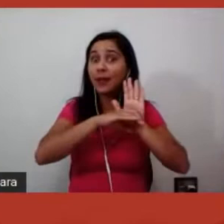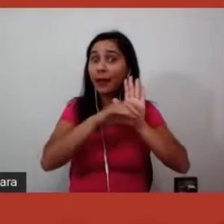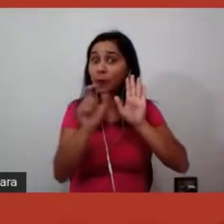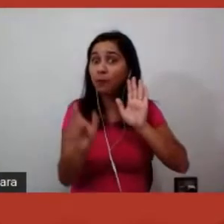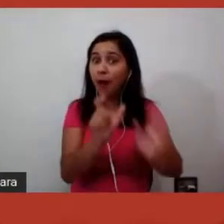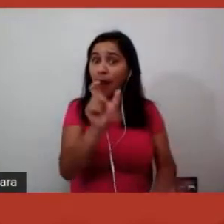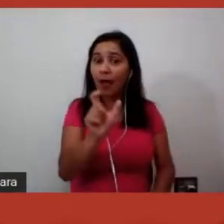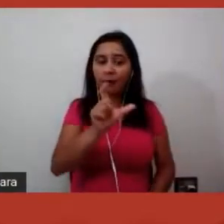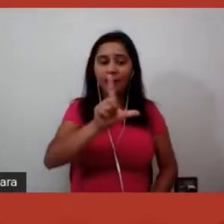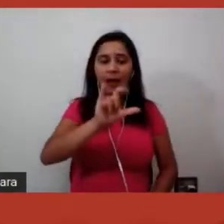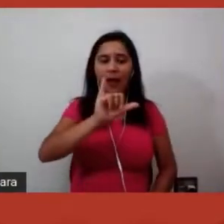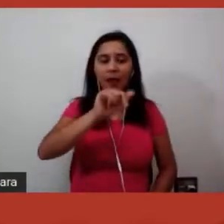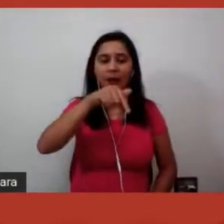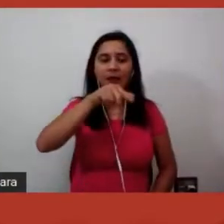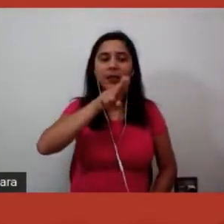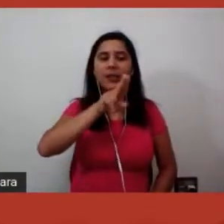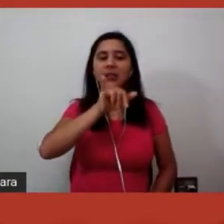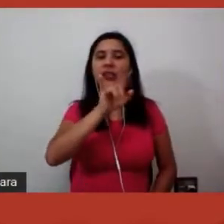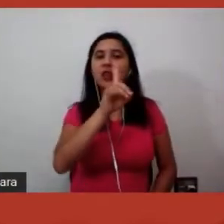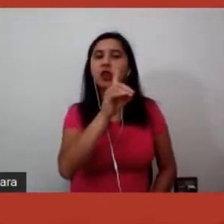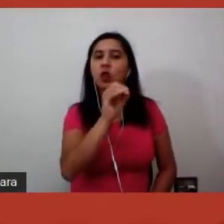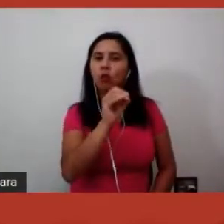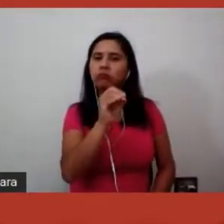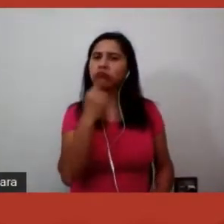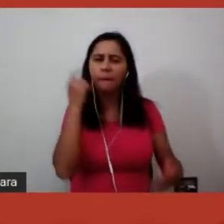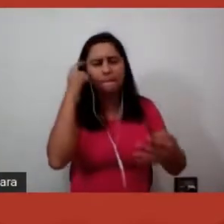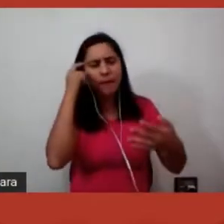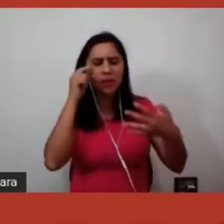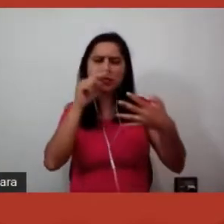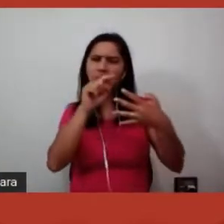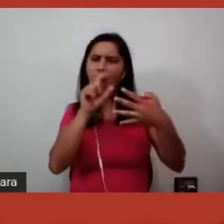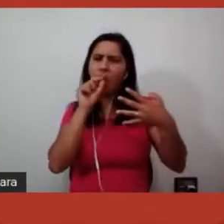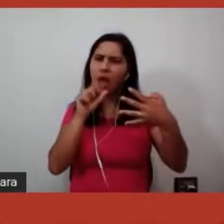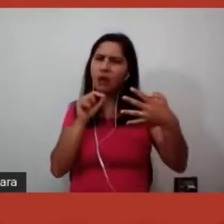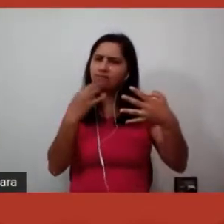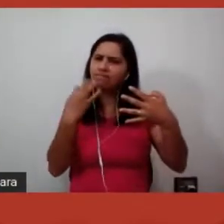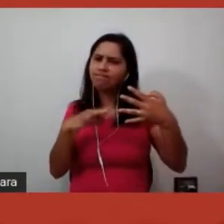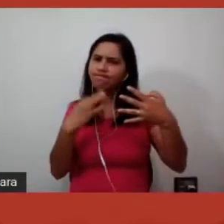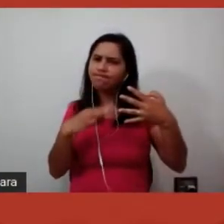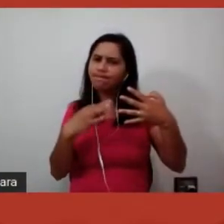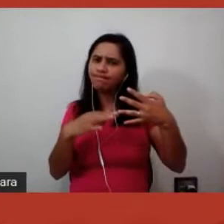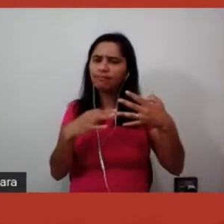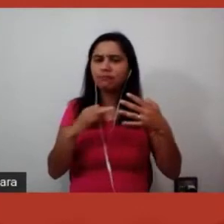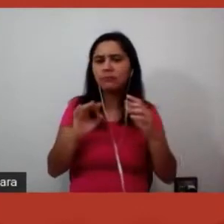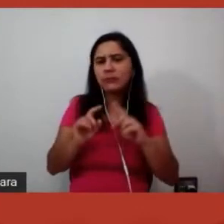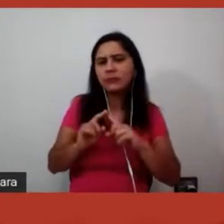que parecia ali a alternativa correta. Mas